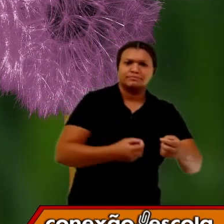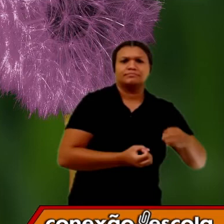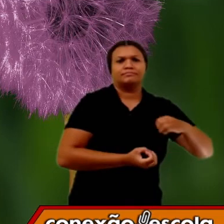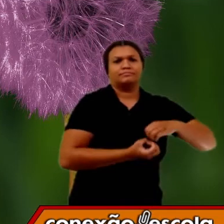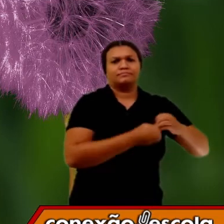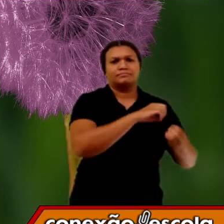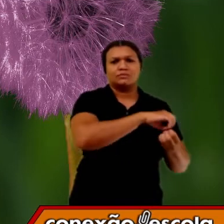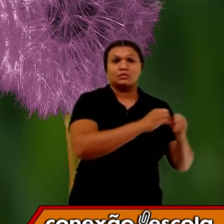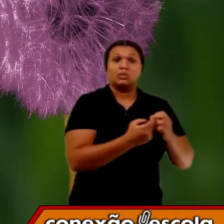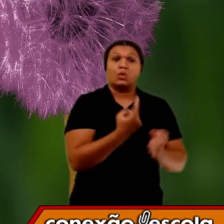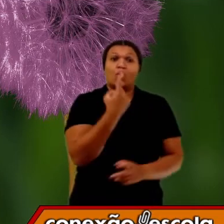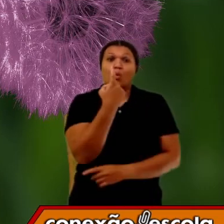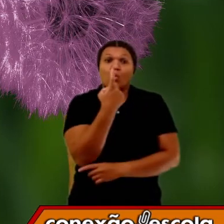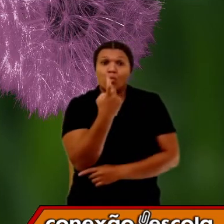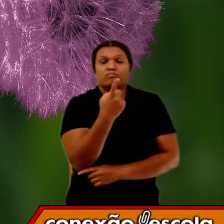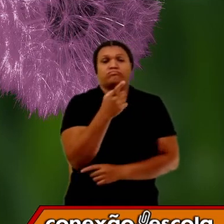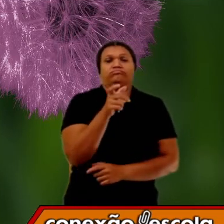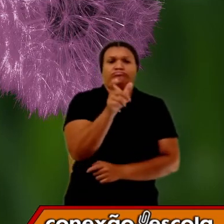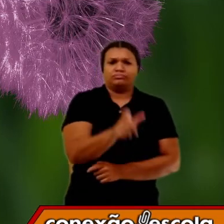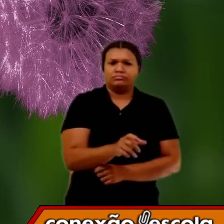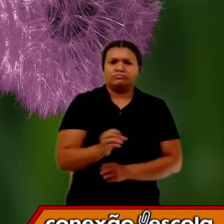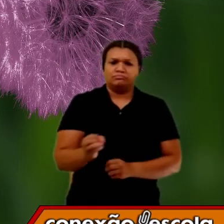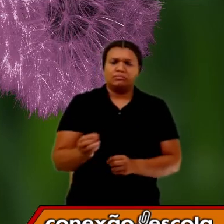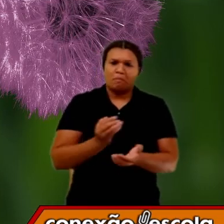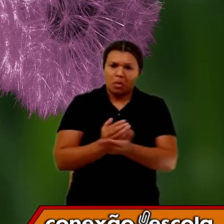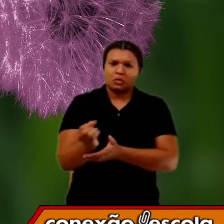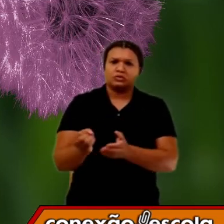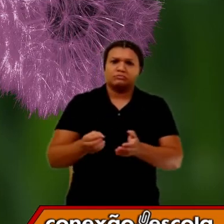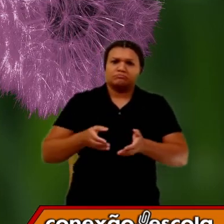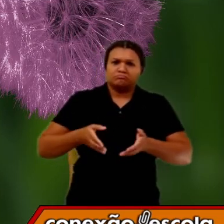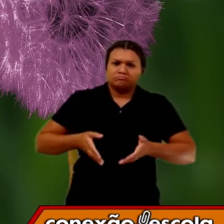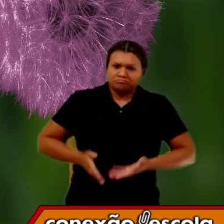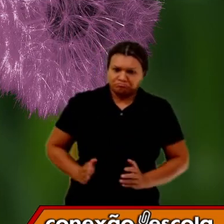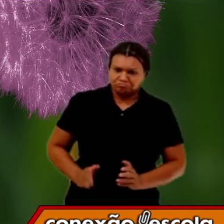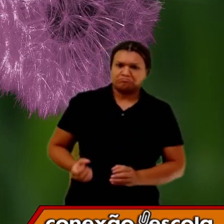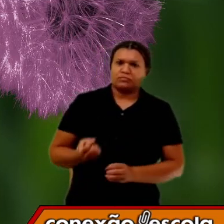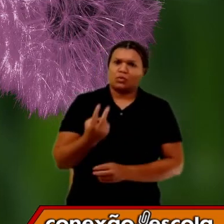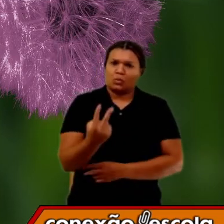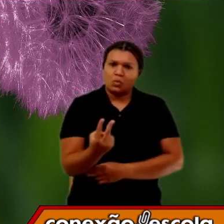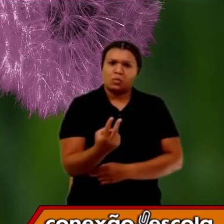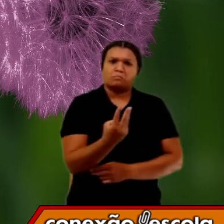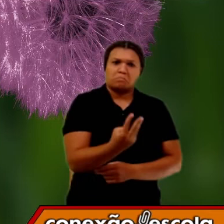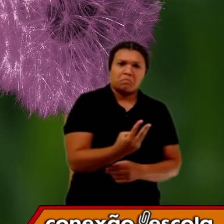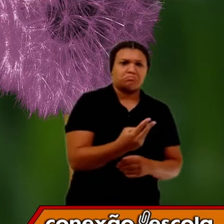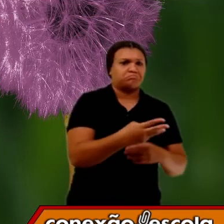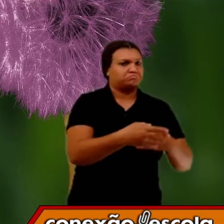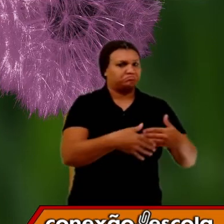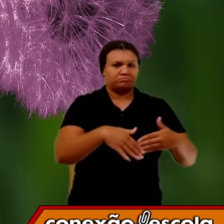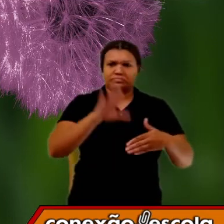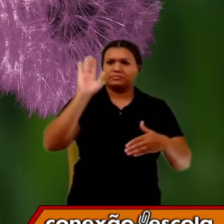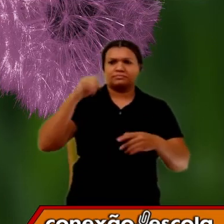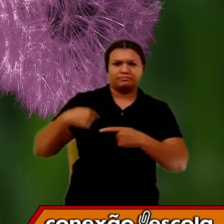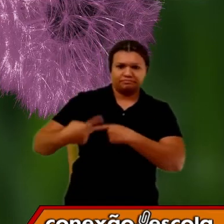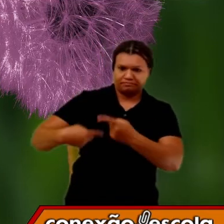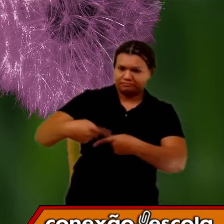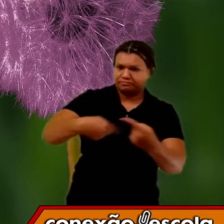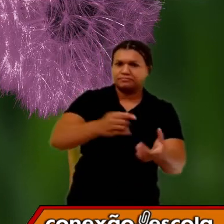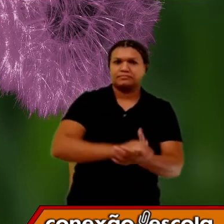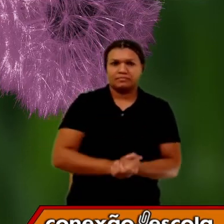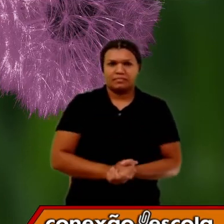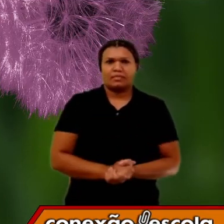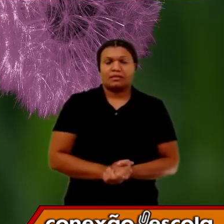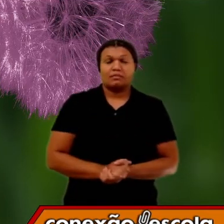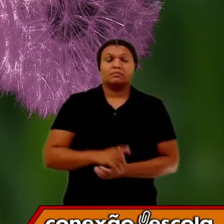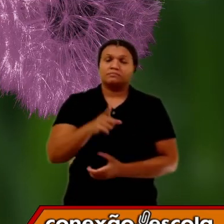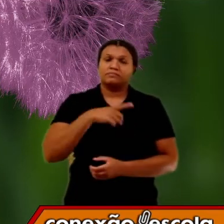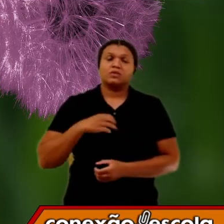indivíduo dá origem a 2 ou mais indivíduos. Então, essa prole, esses filhos, essa nova geração,